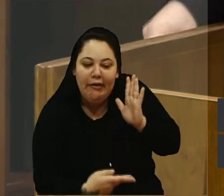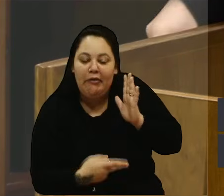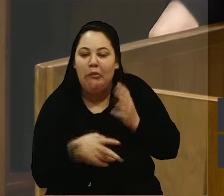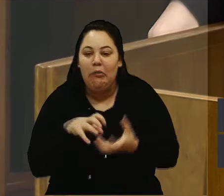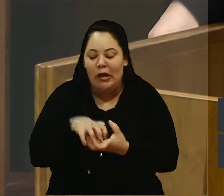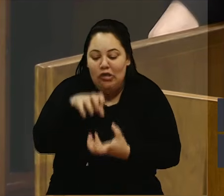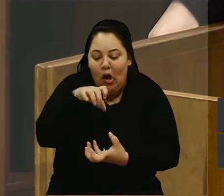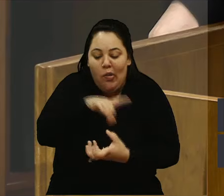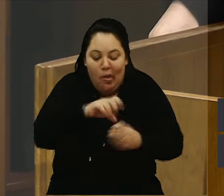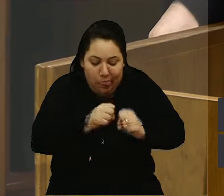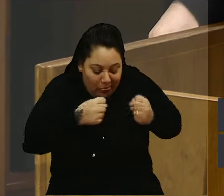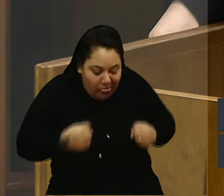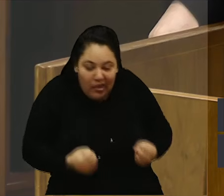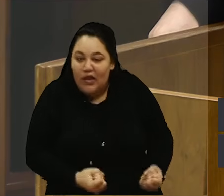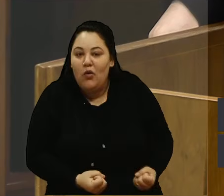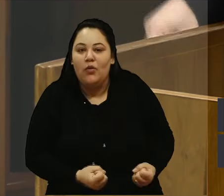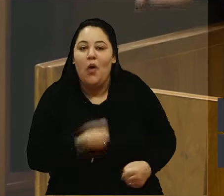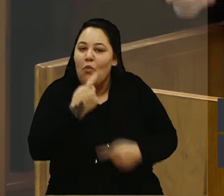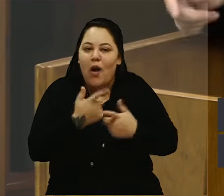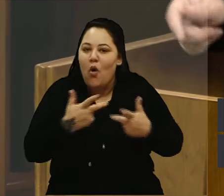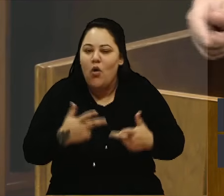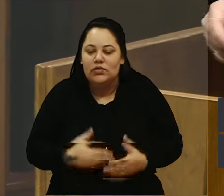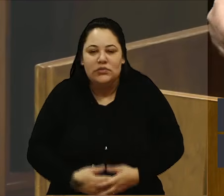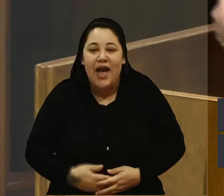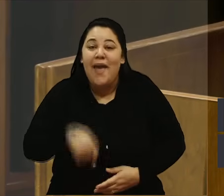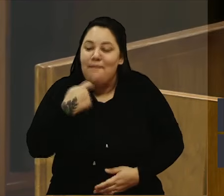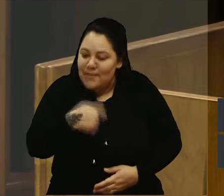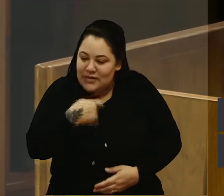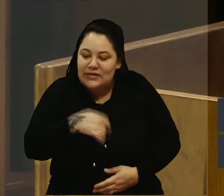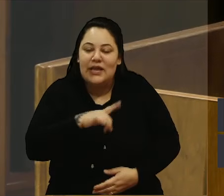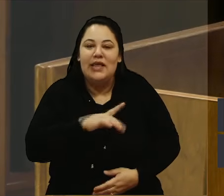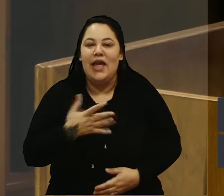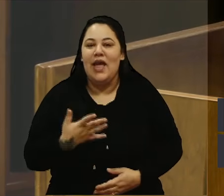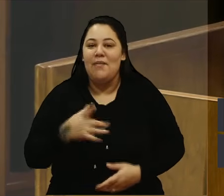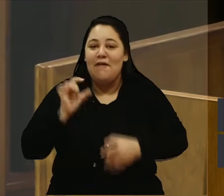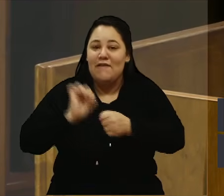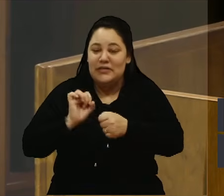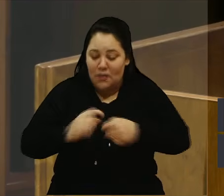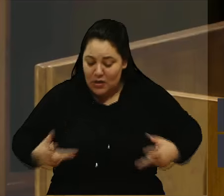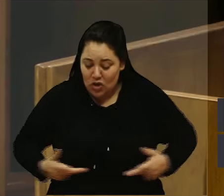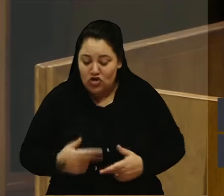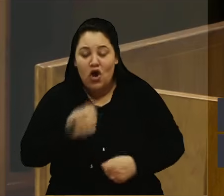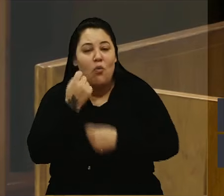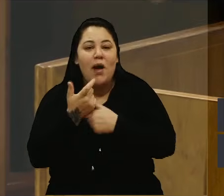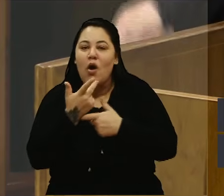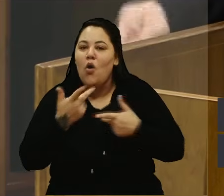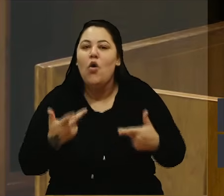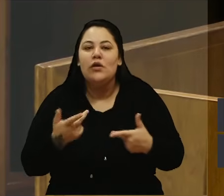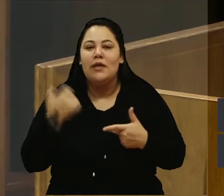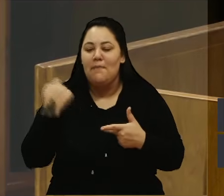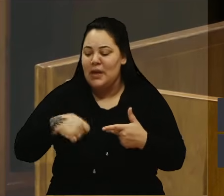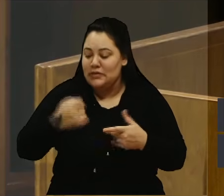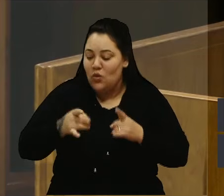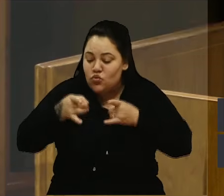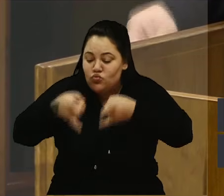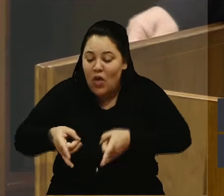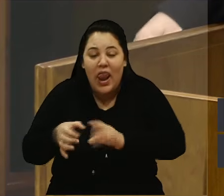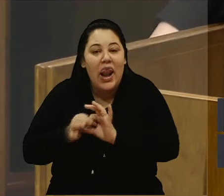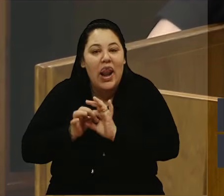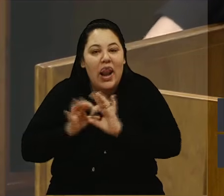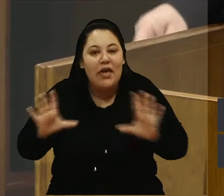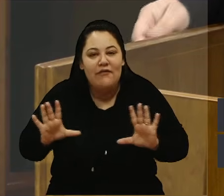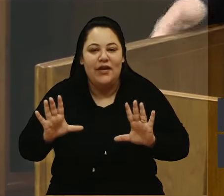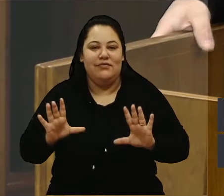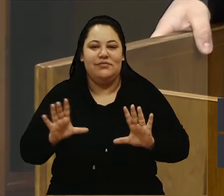estão fraturados e precisam, né, para fazer uma cirurgia, precisam de um leito que esteja disponível, um leito de